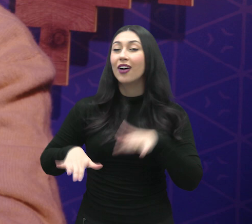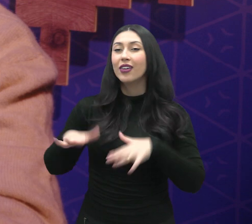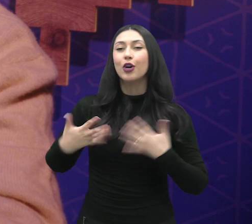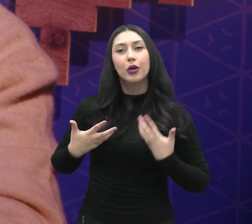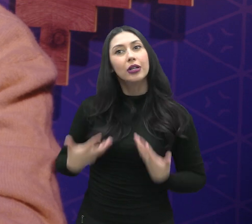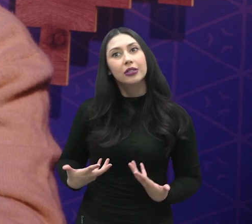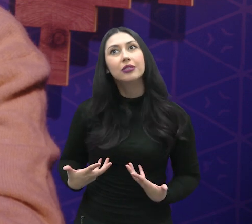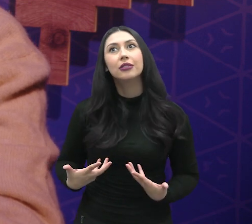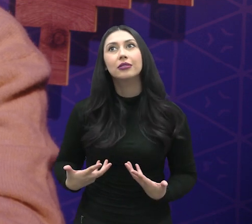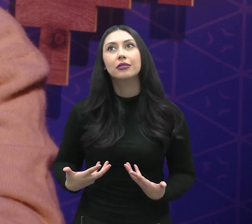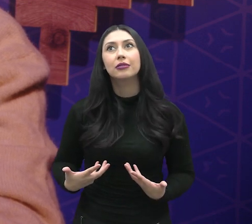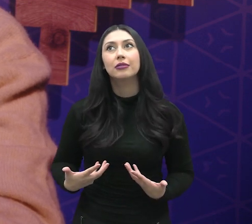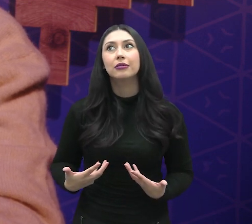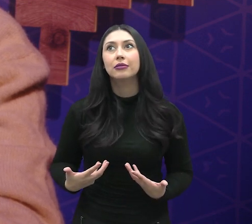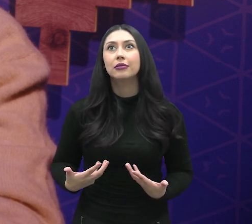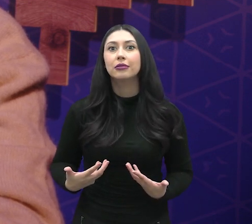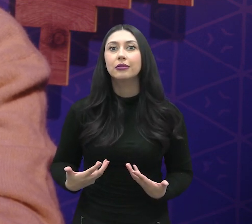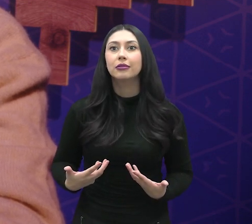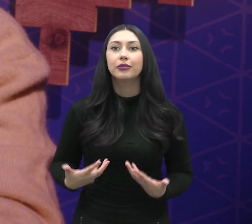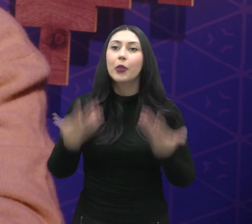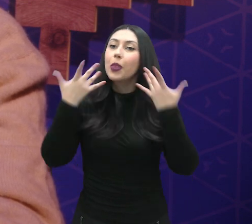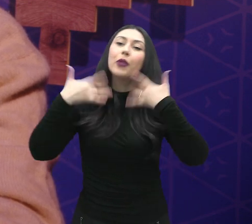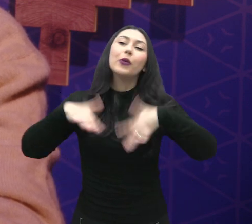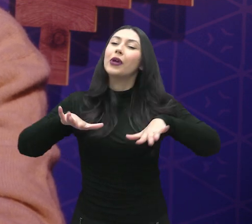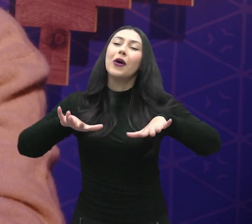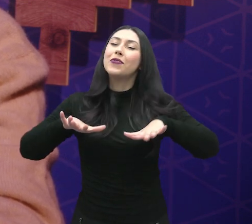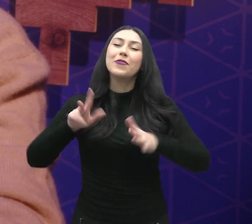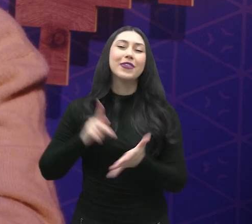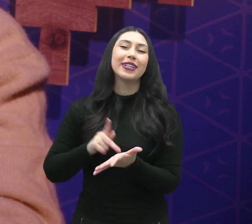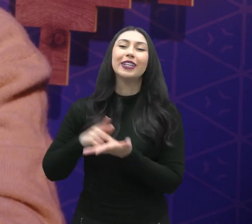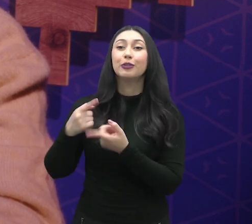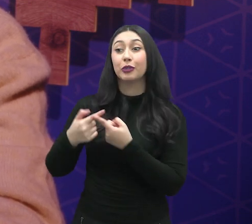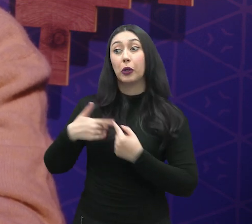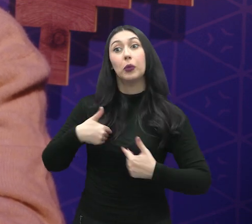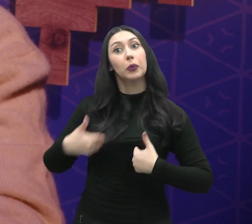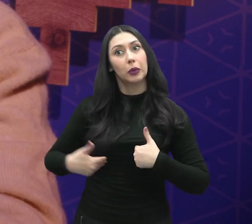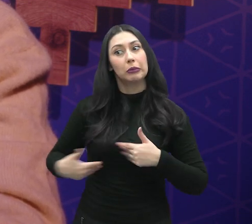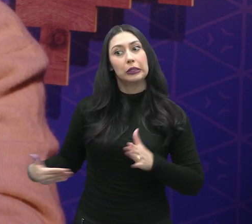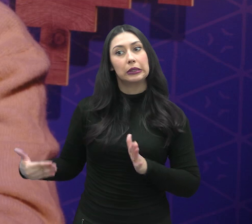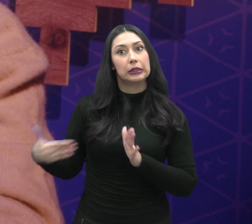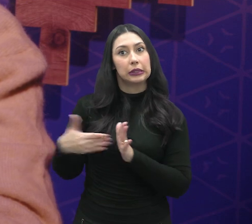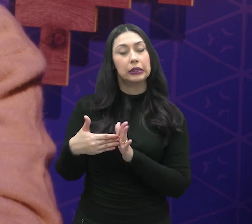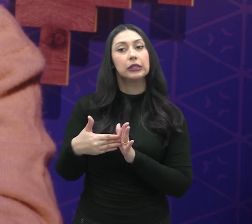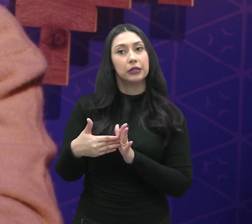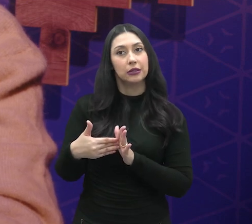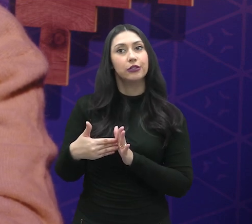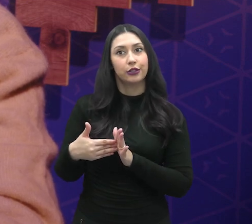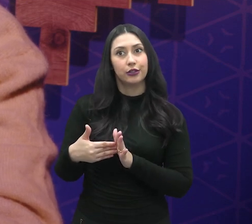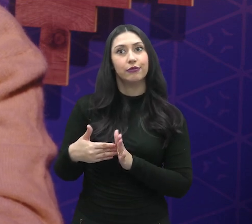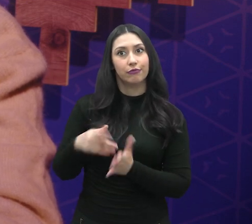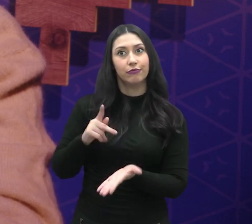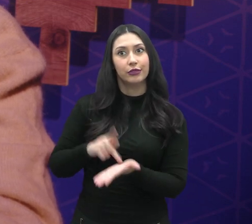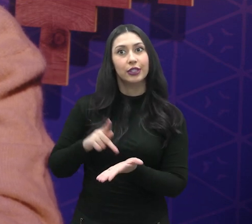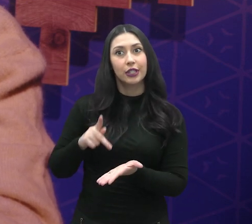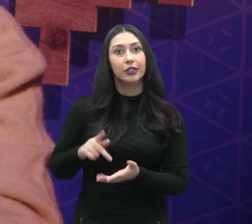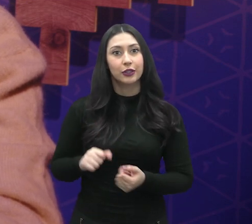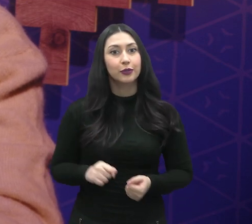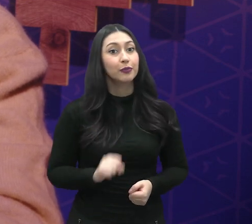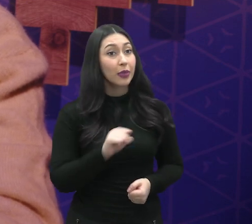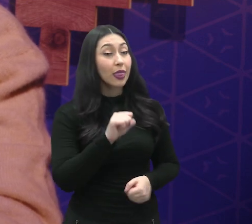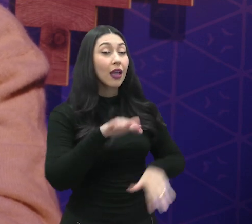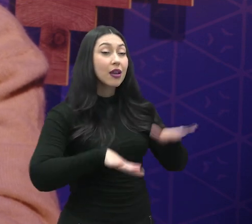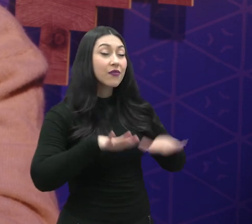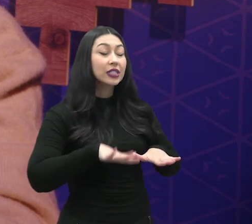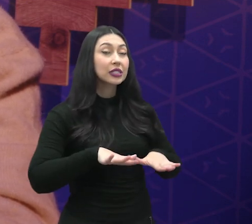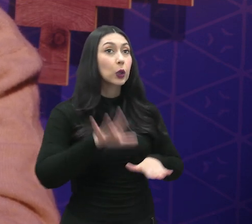Tô cumprindo. Talvez o meu cansaço seja o natural, biológico mesmo, porque o corpo tem limites, como nós falamos no